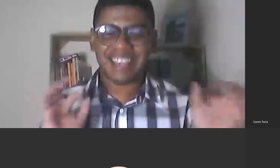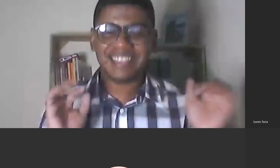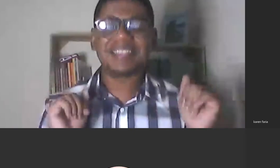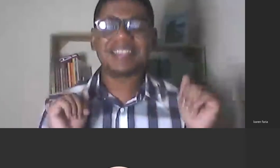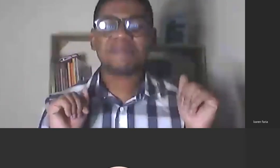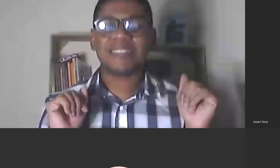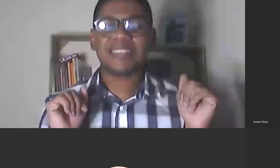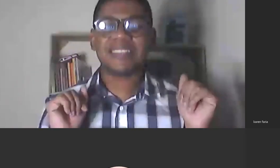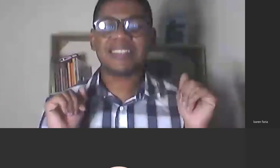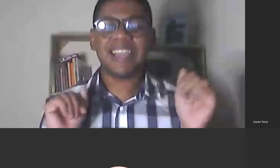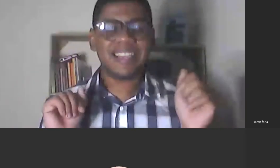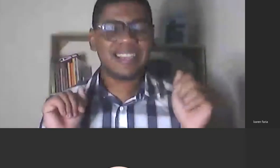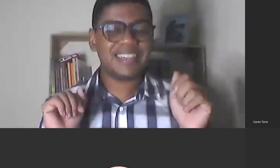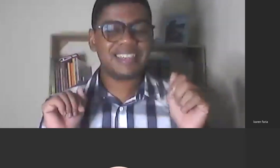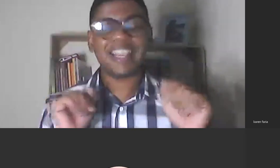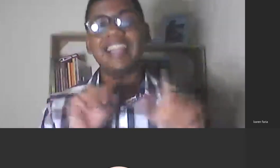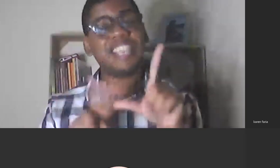fazer sem